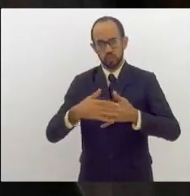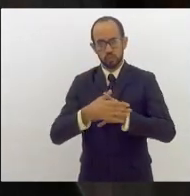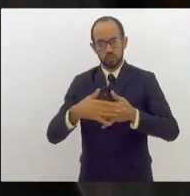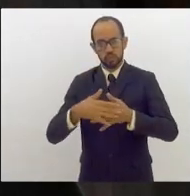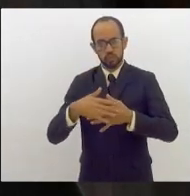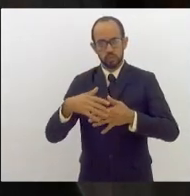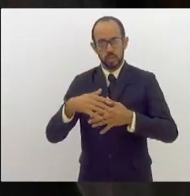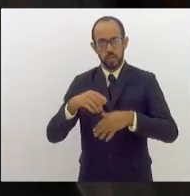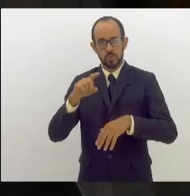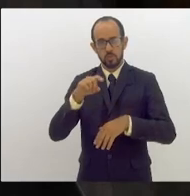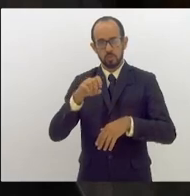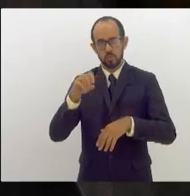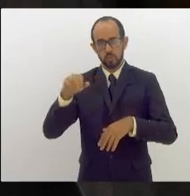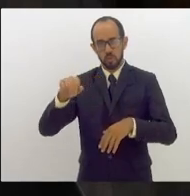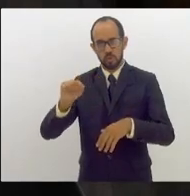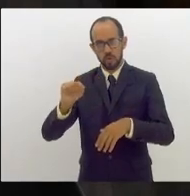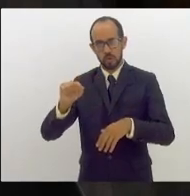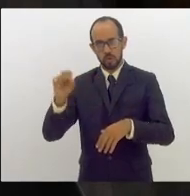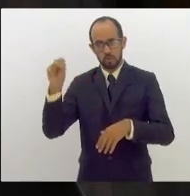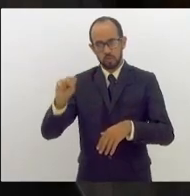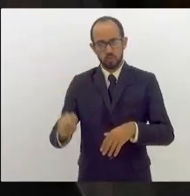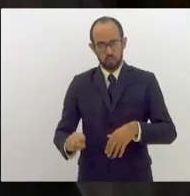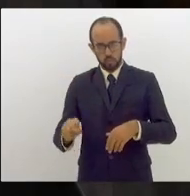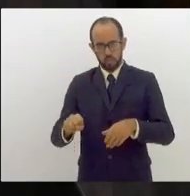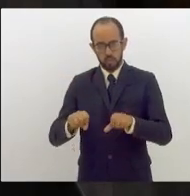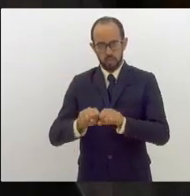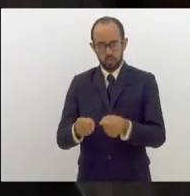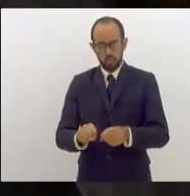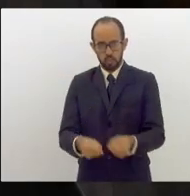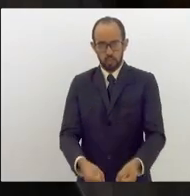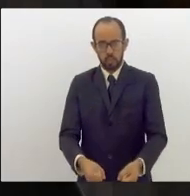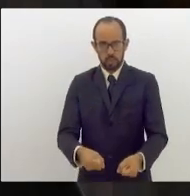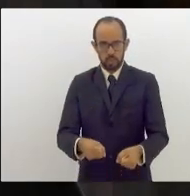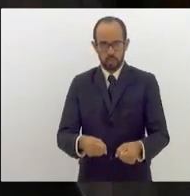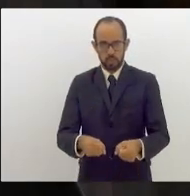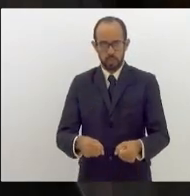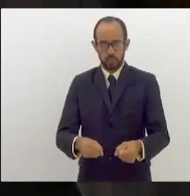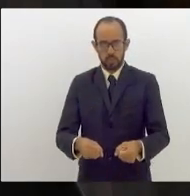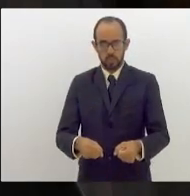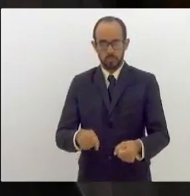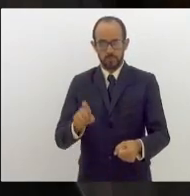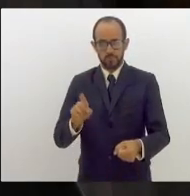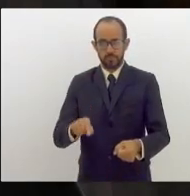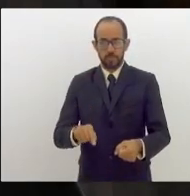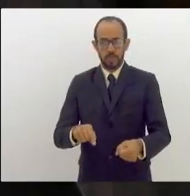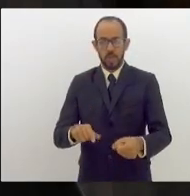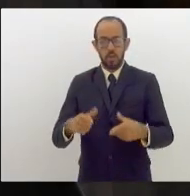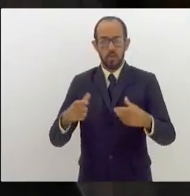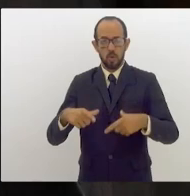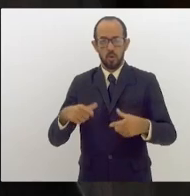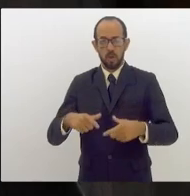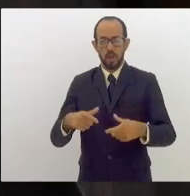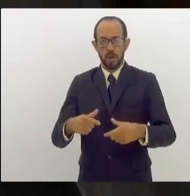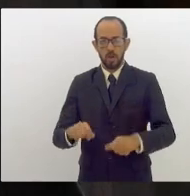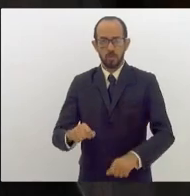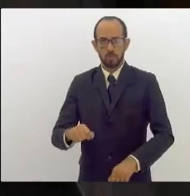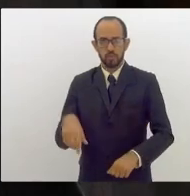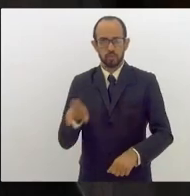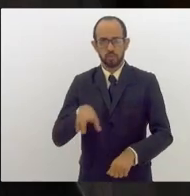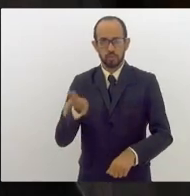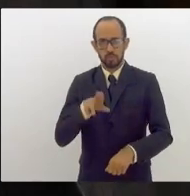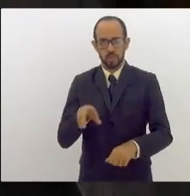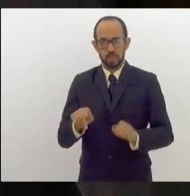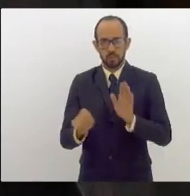do Rio de Janeiro de palpeado destruído depreciado virou um antro de consumo e comercialização de droga